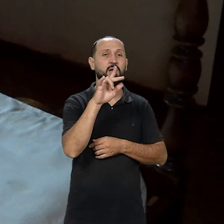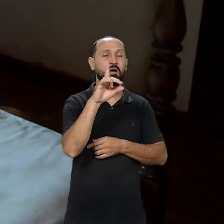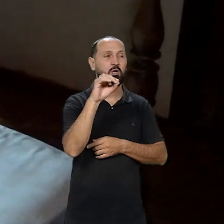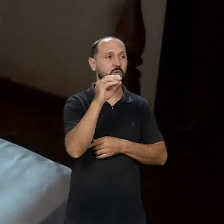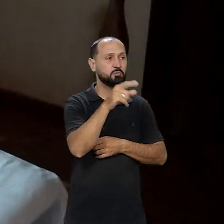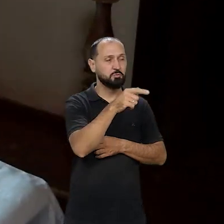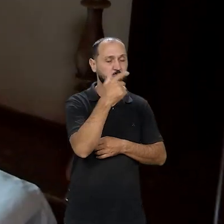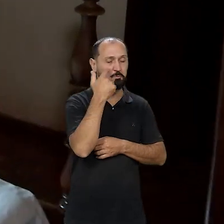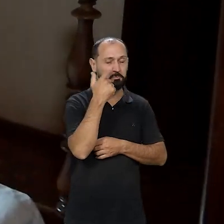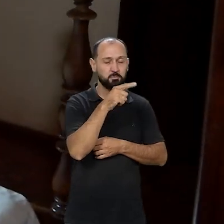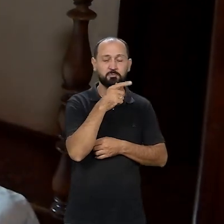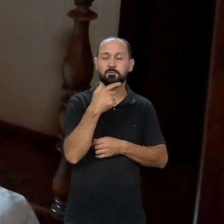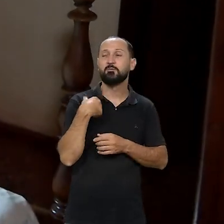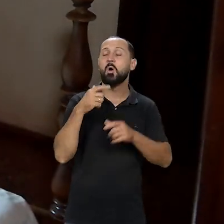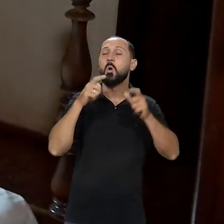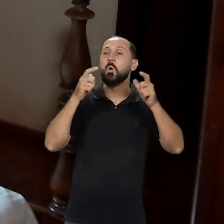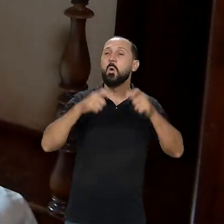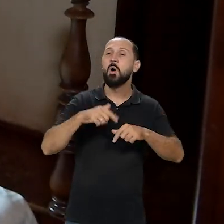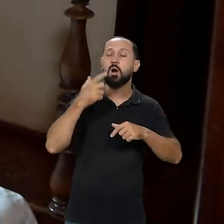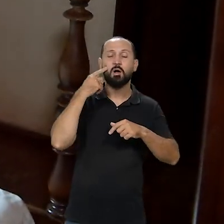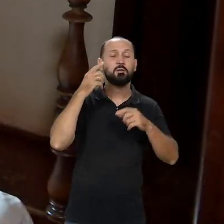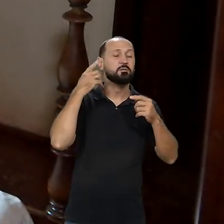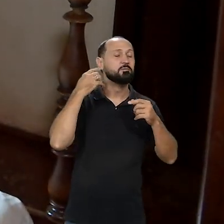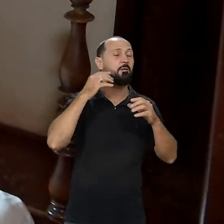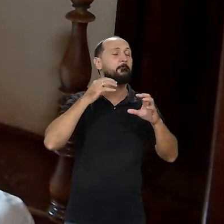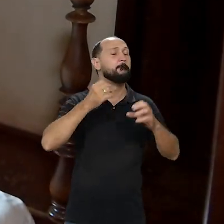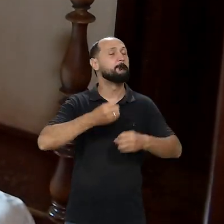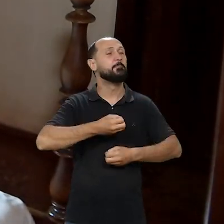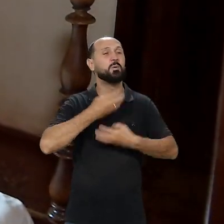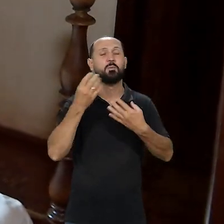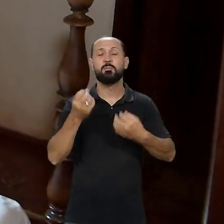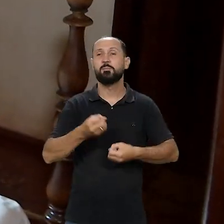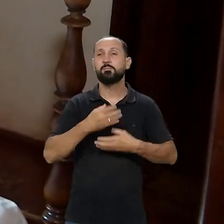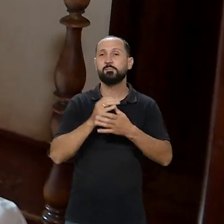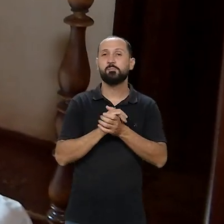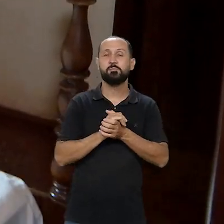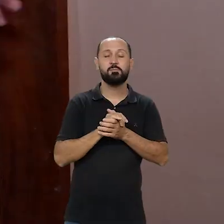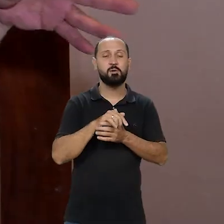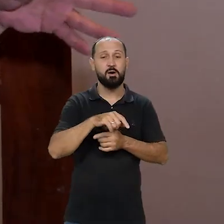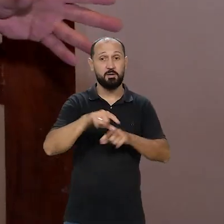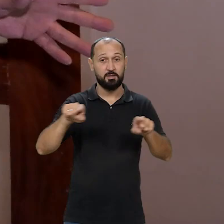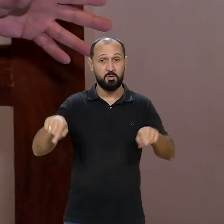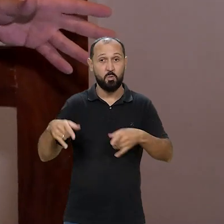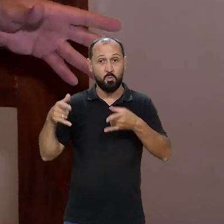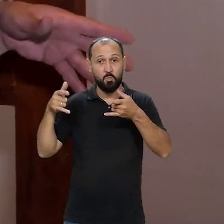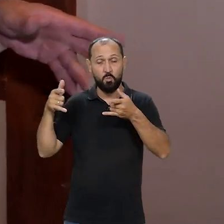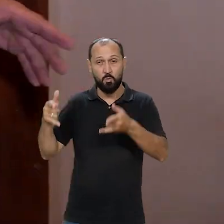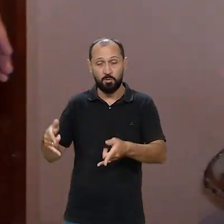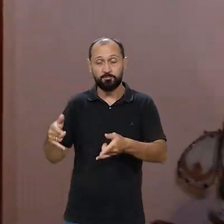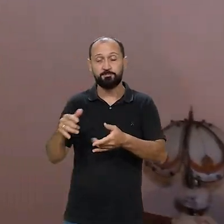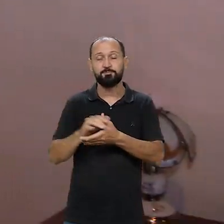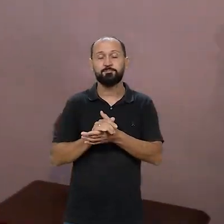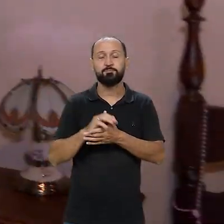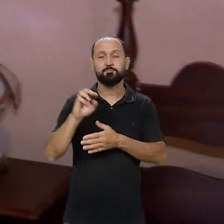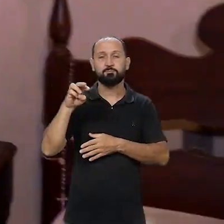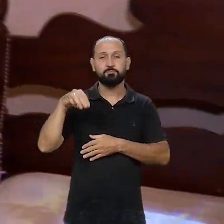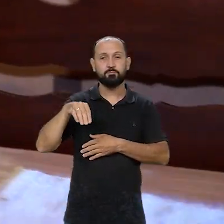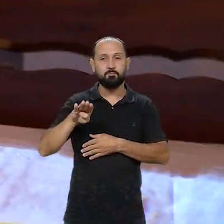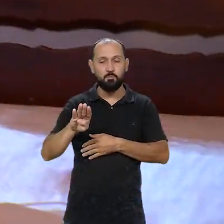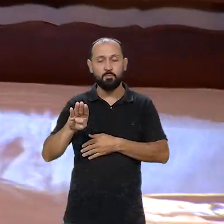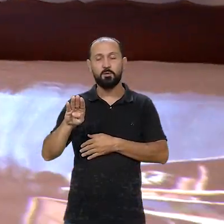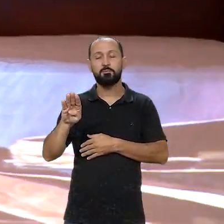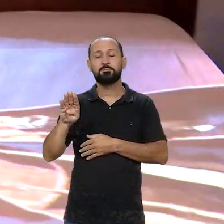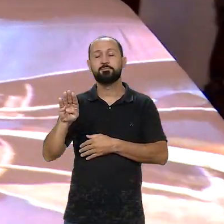jornalista Ricardo Câmara também enche o espaço de muita poesia. Aqui é o quarto em que o Manuel